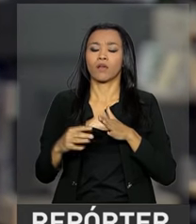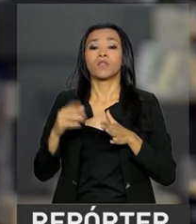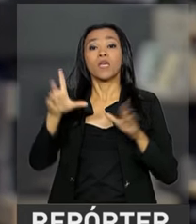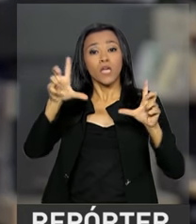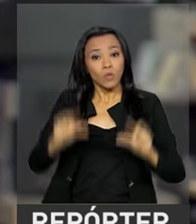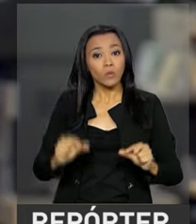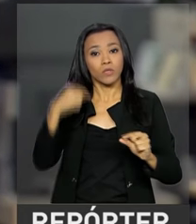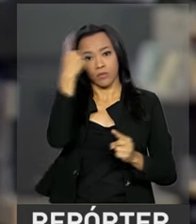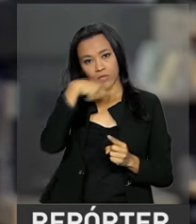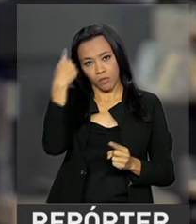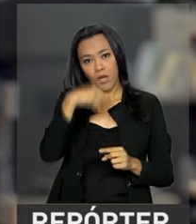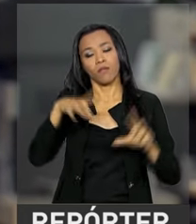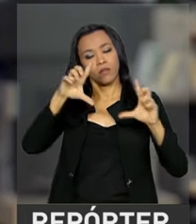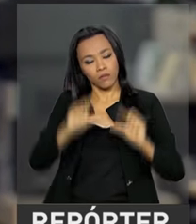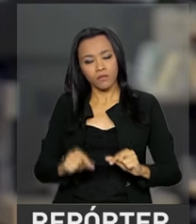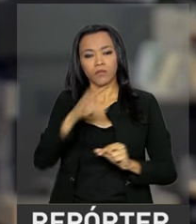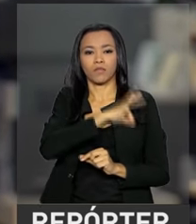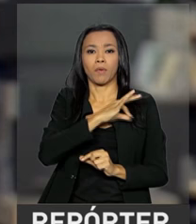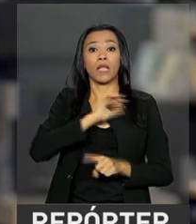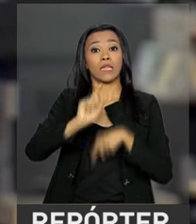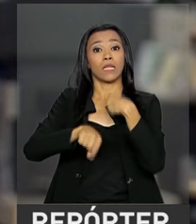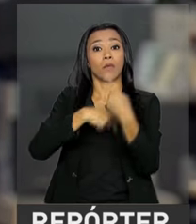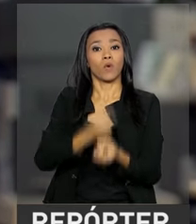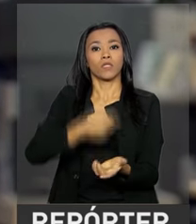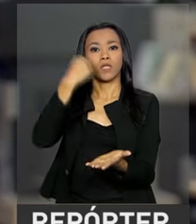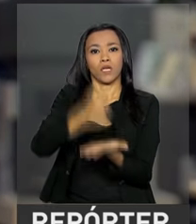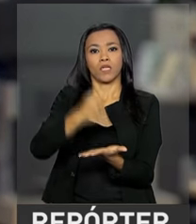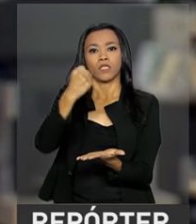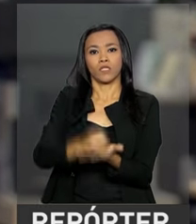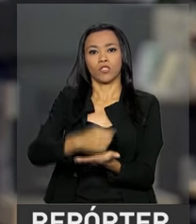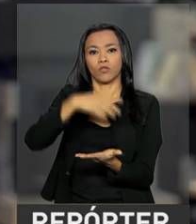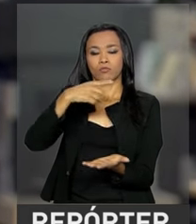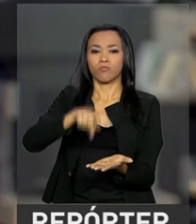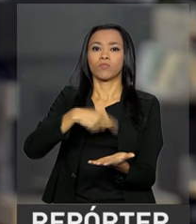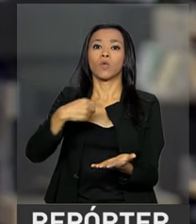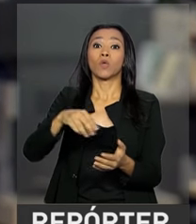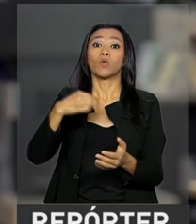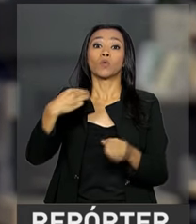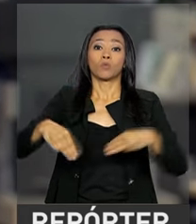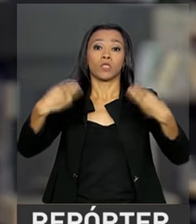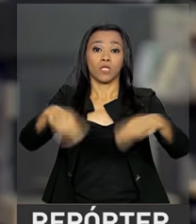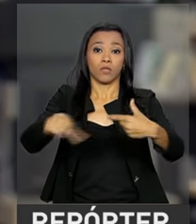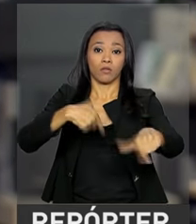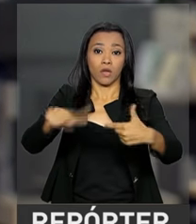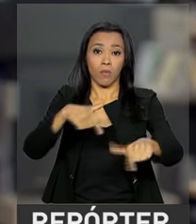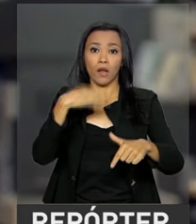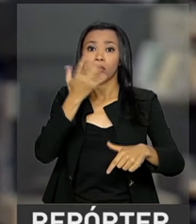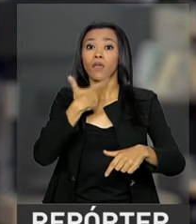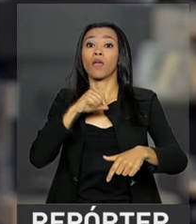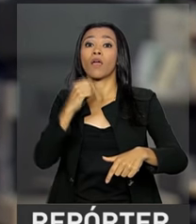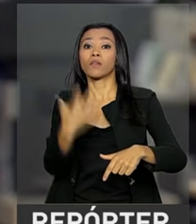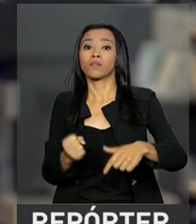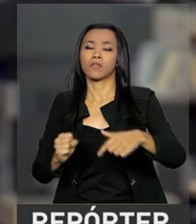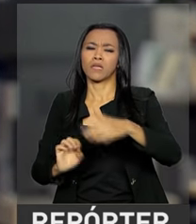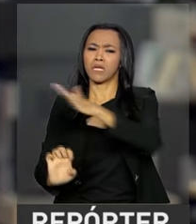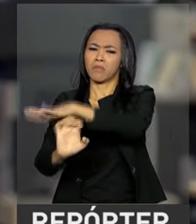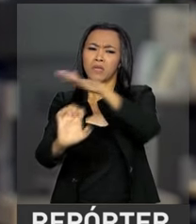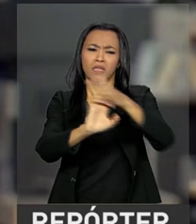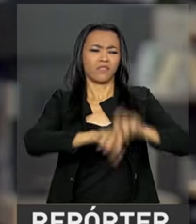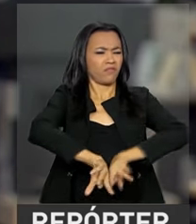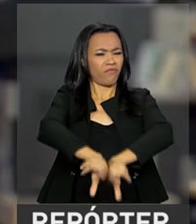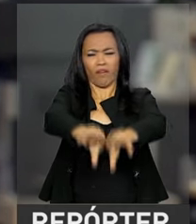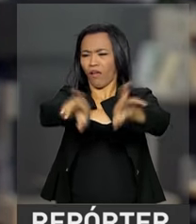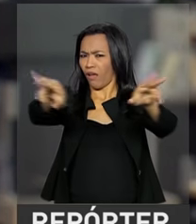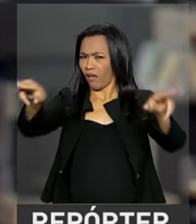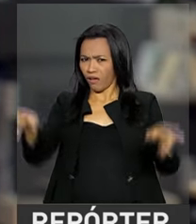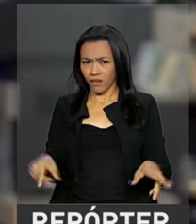jornada e de salários depois tem que fazer o registro no ministério do trabalho podem aderir empresas de todos os setores desde